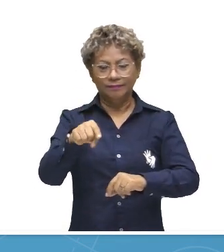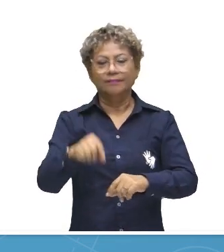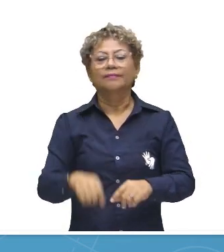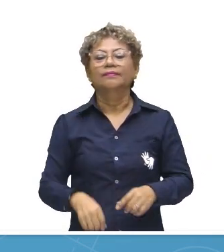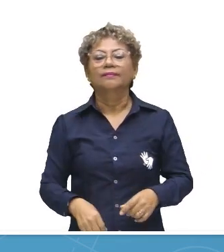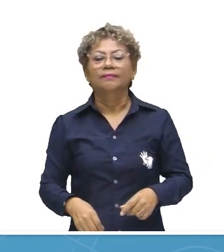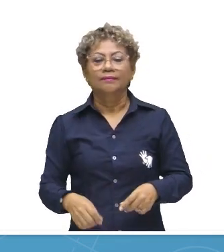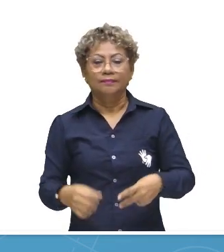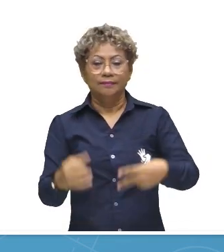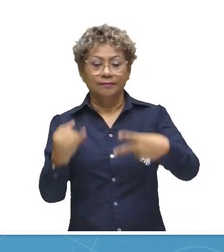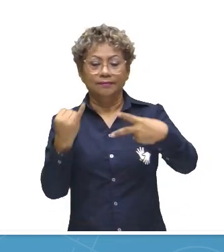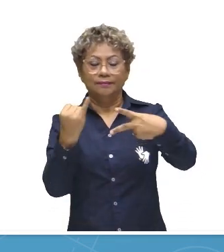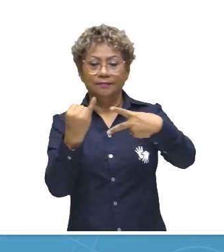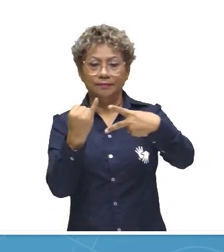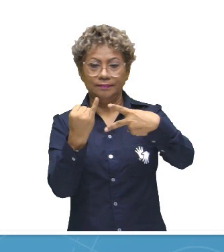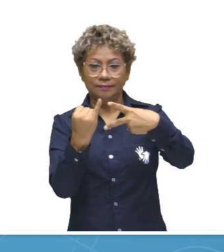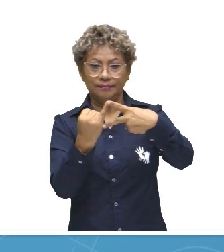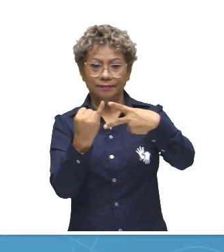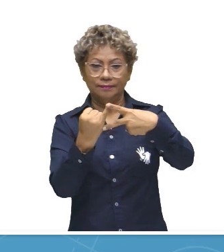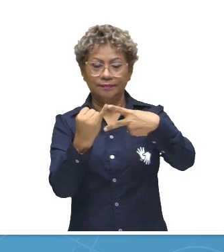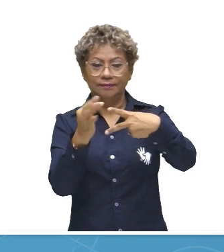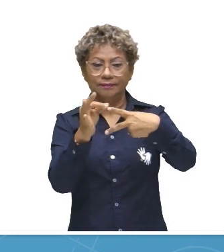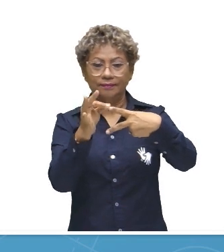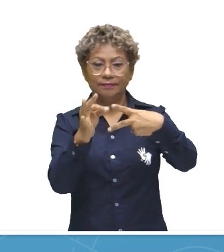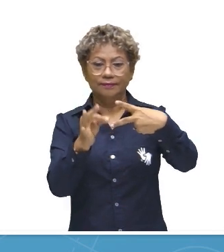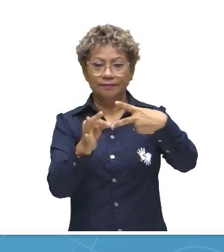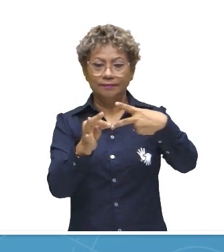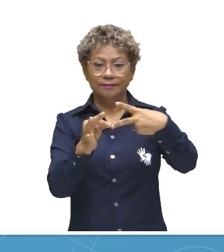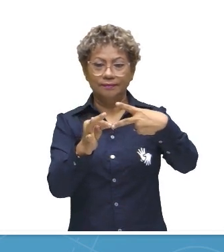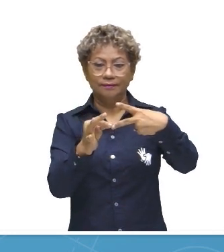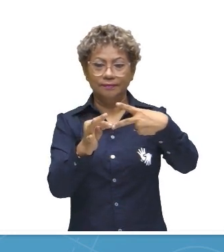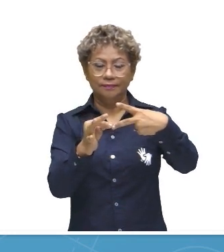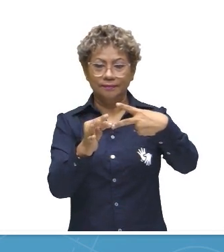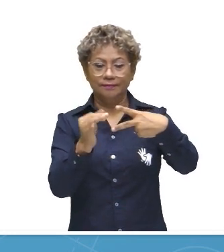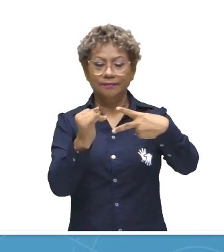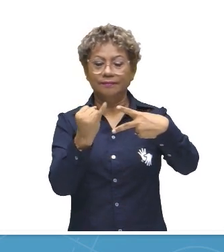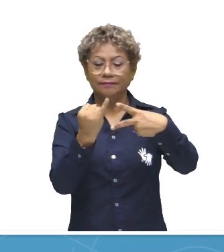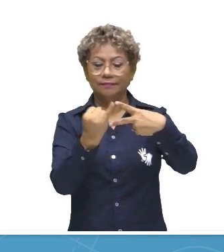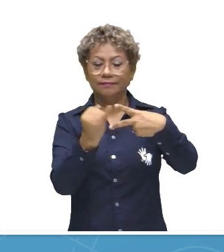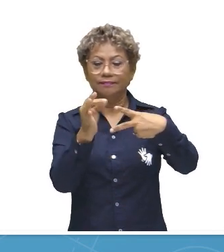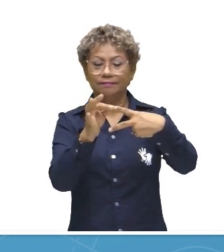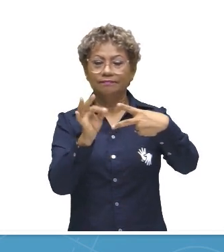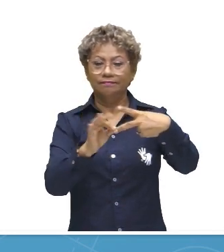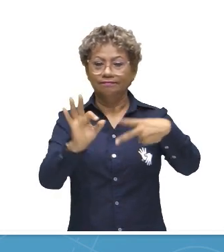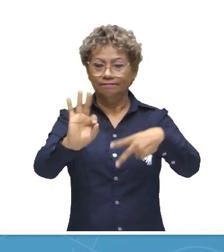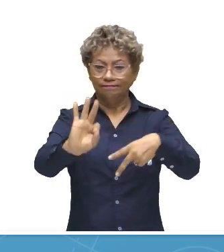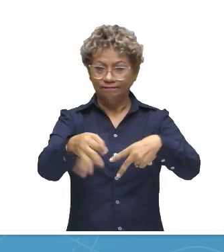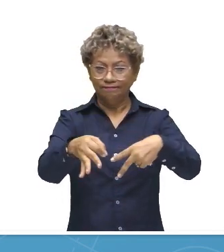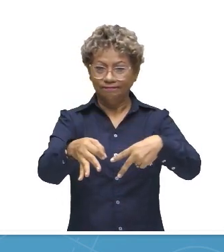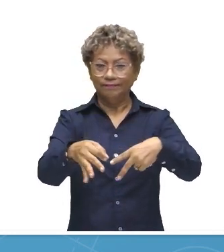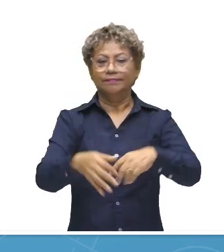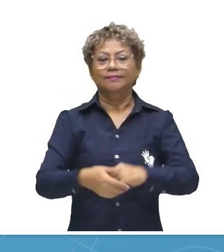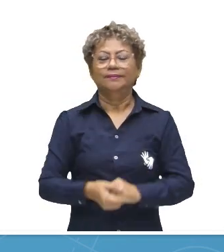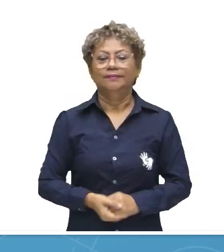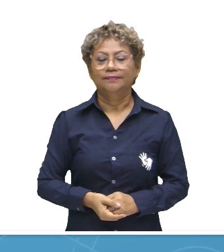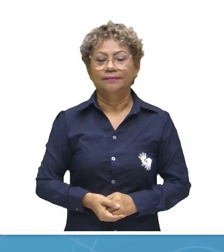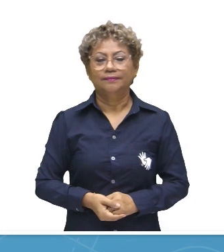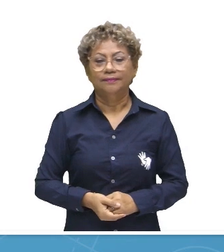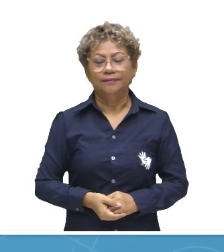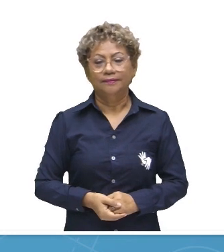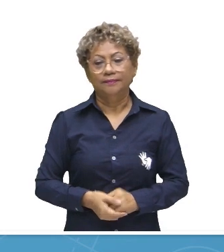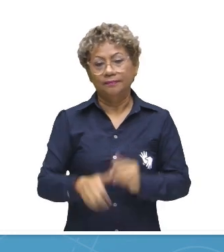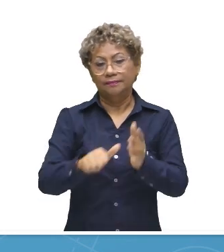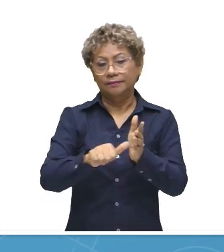que pode ser chamada de polígonos. Perfeito? Então vamos ver